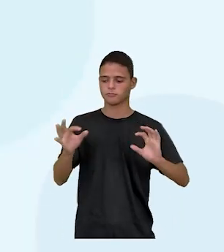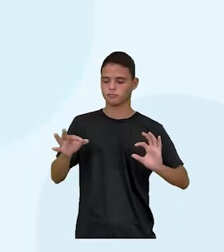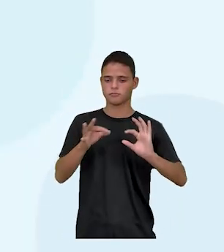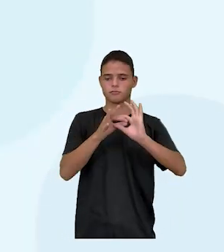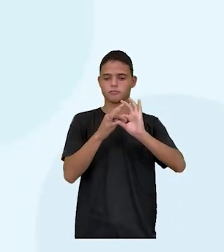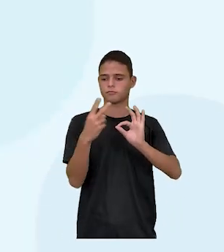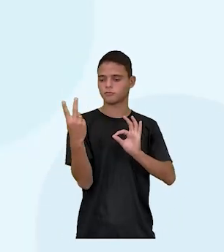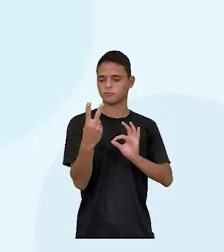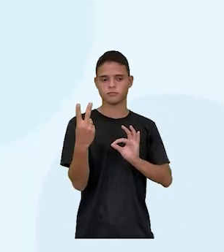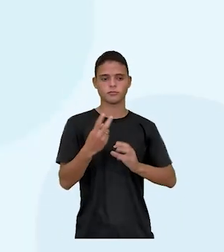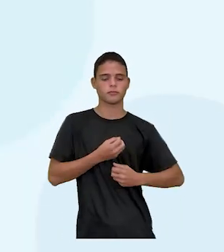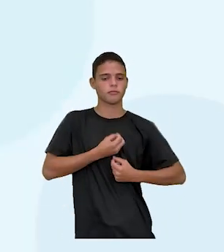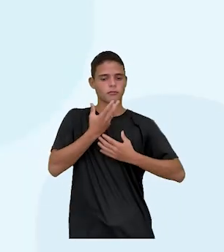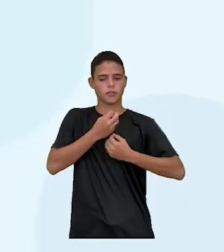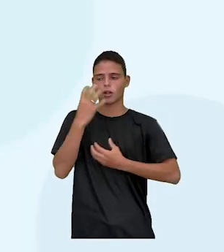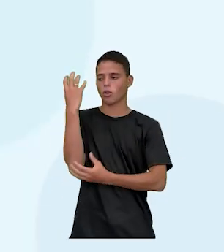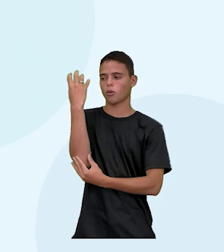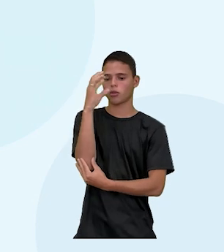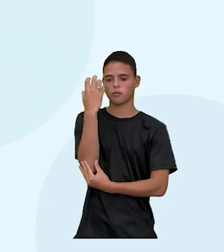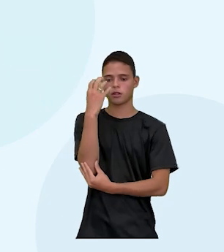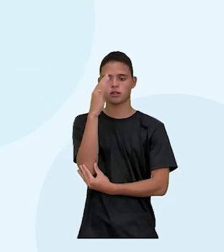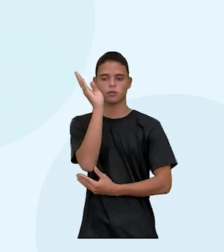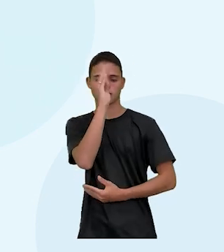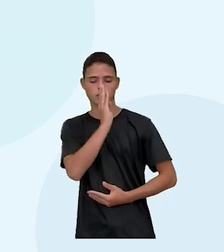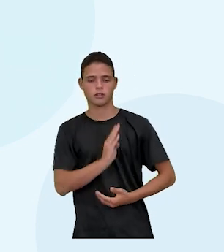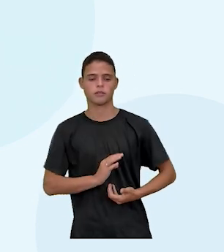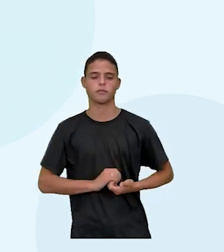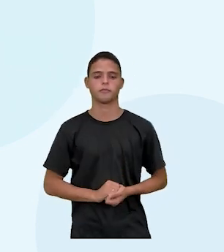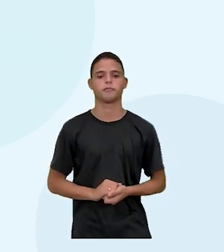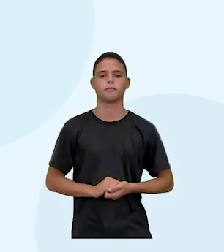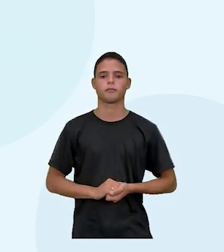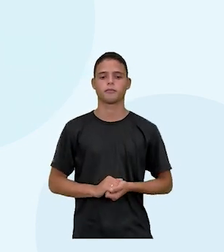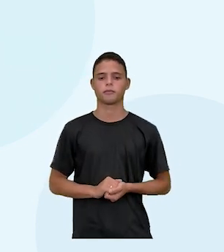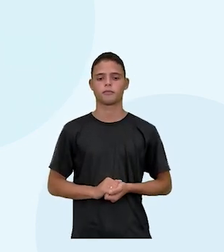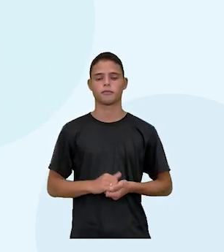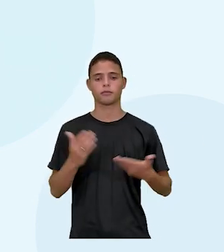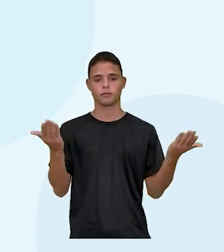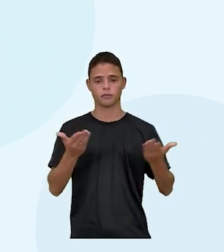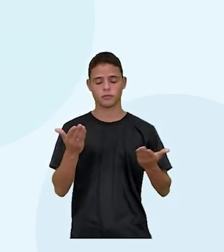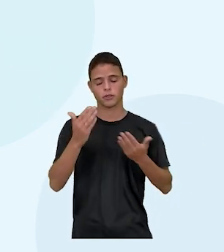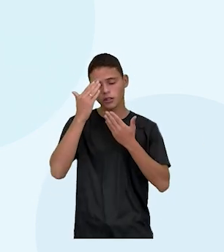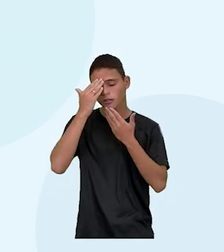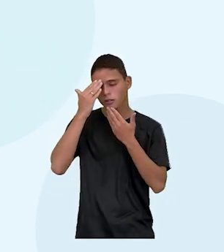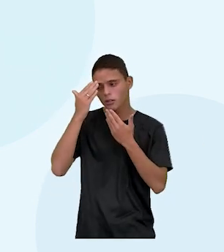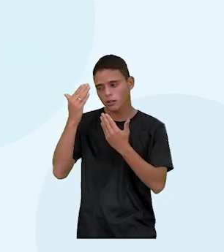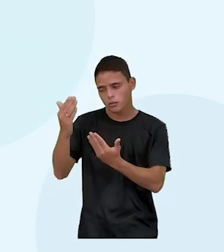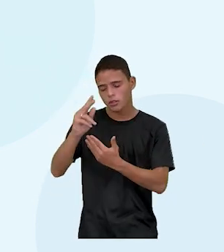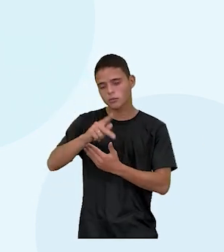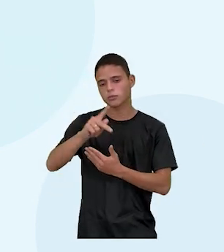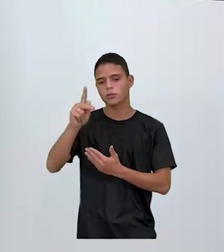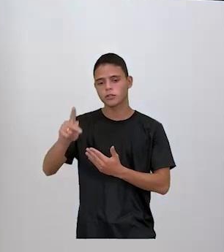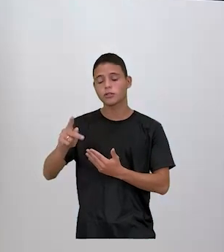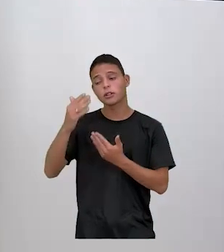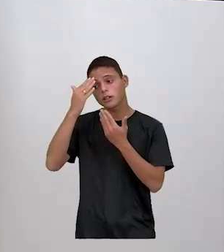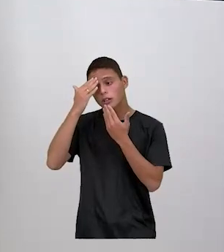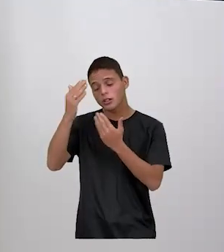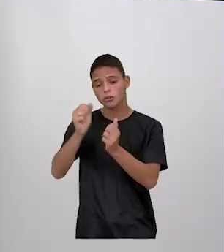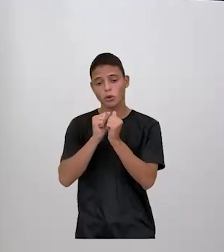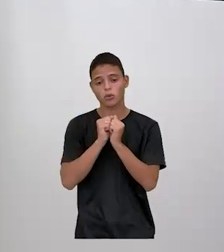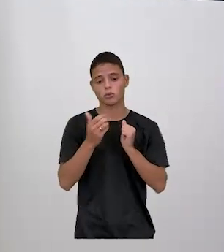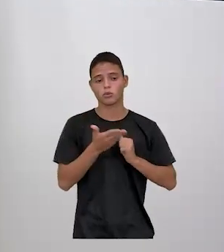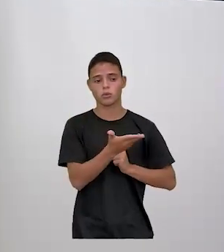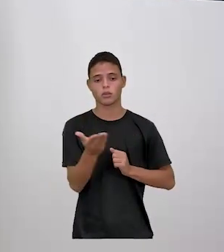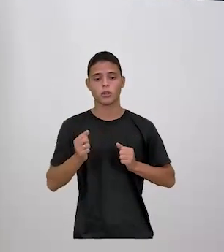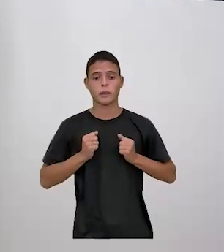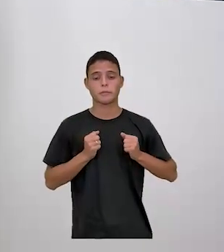dois poemas do romantismo brasileiro e foi um prazer estar aqui com vocês hoje. Professora Tayana, muito obrigado. Eu que agradeço participar dessa aula,